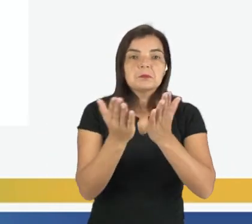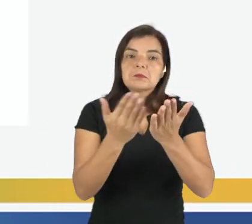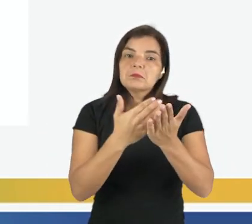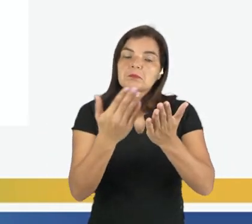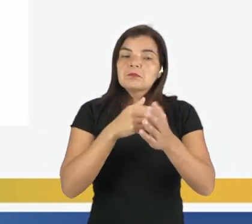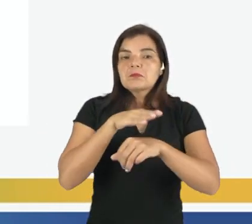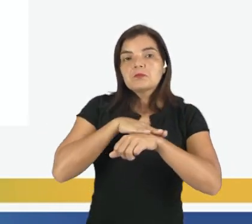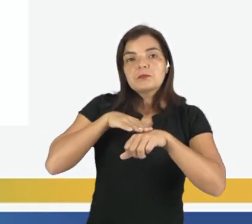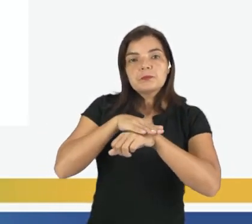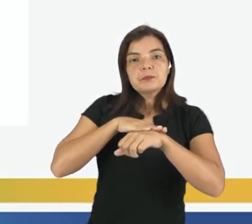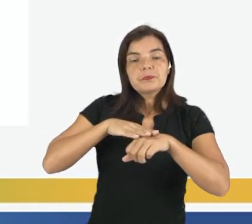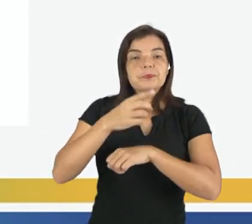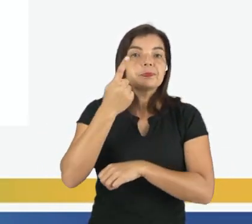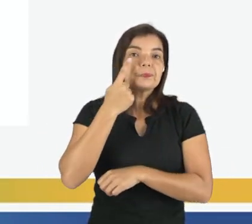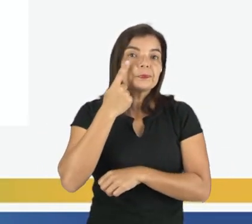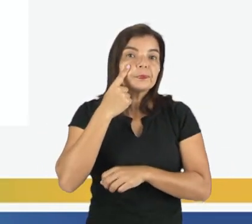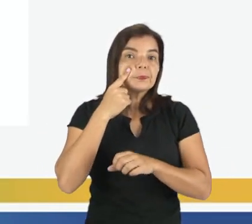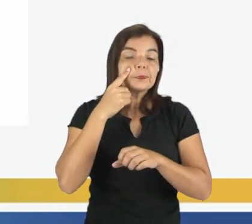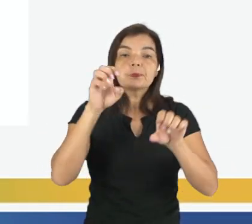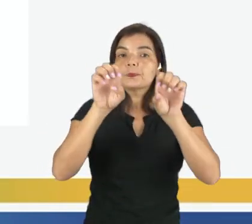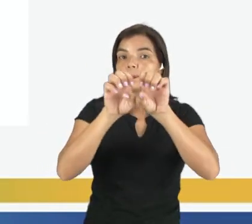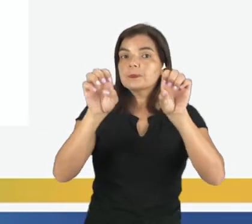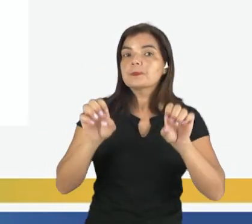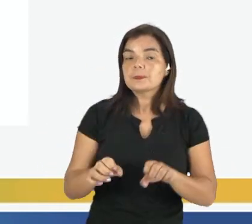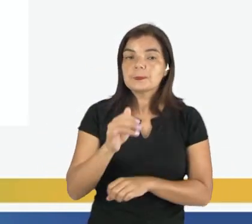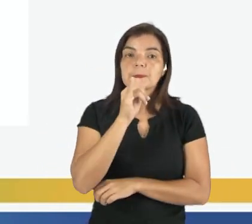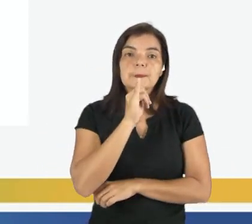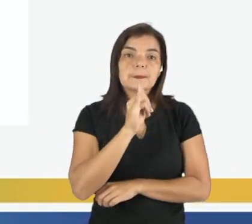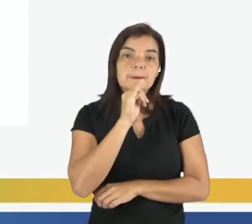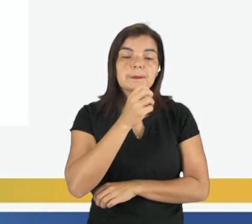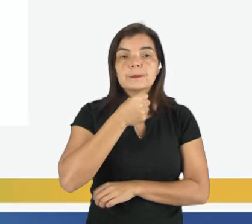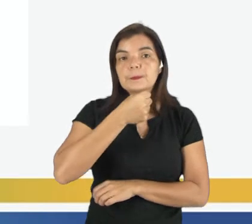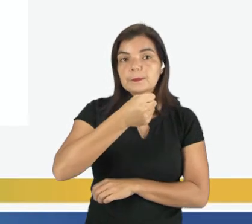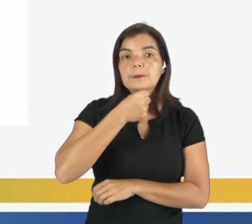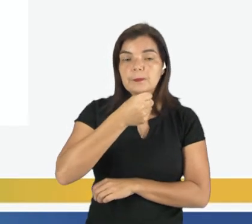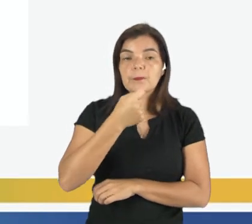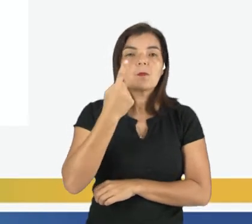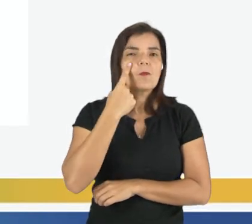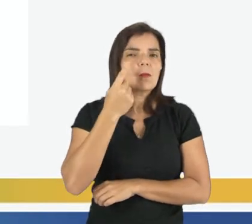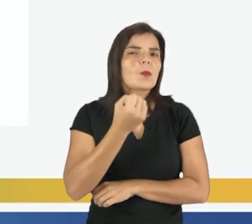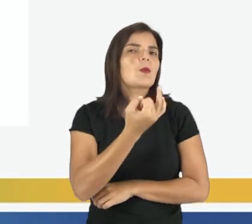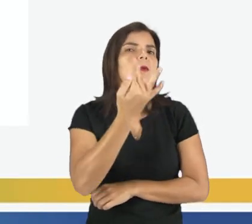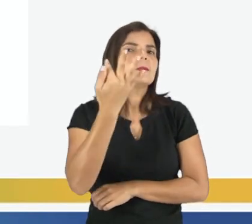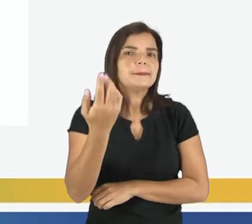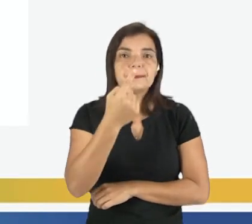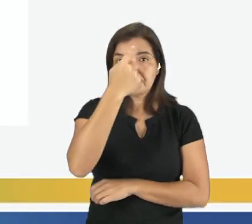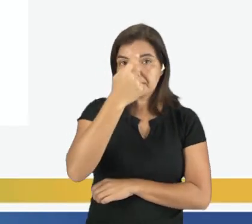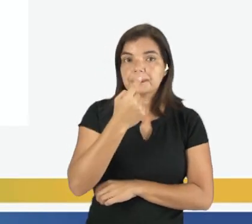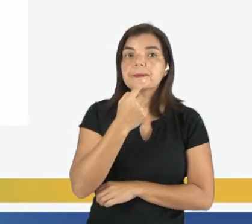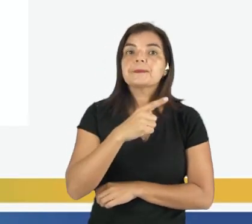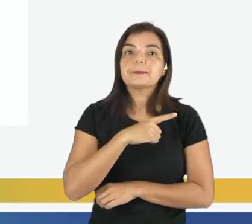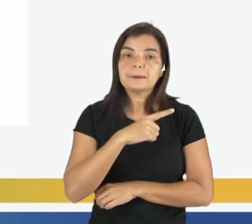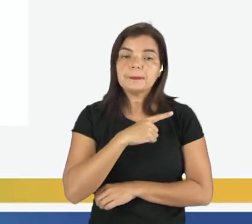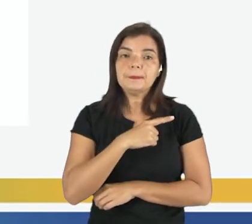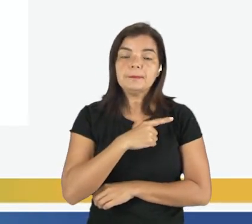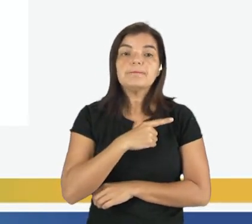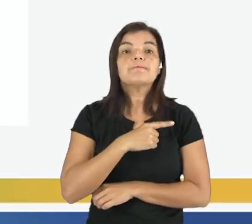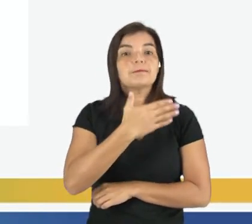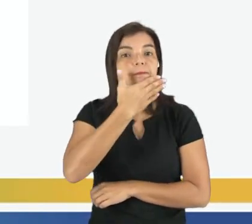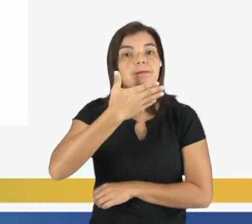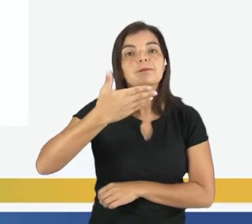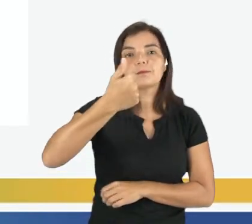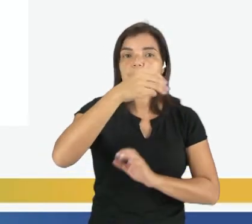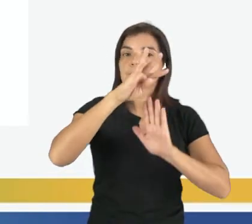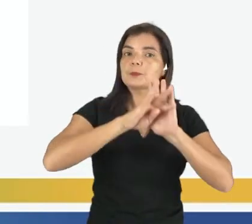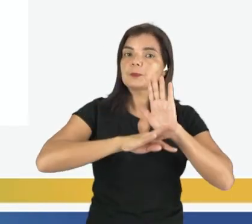conversando. A gente vê nessa estrutura aí, desse exemplo de reportagem, a gente vê quantas imagens tem aí, ó, que enriquecem o